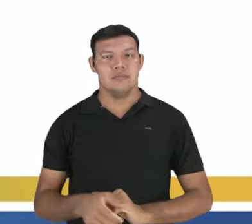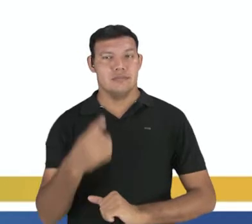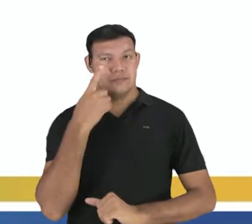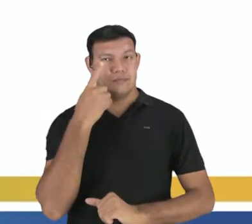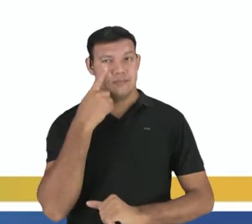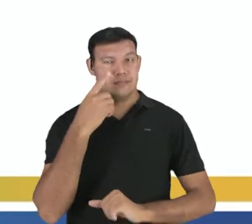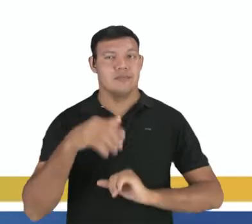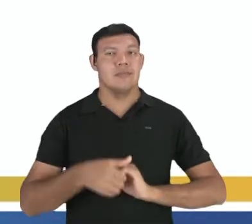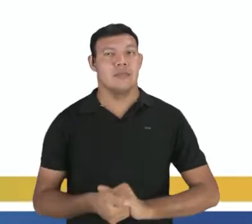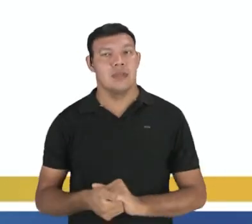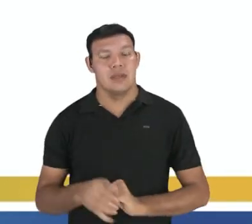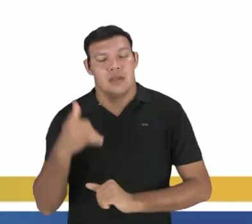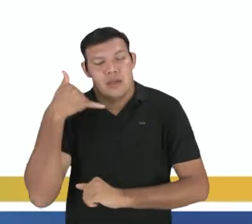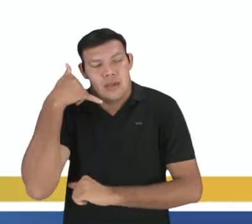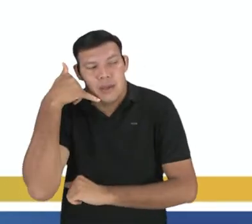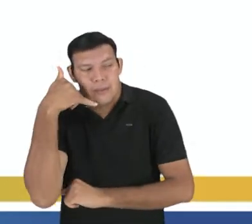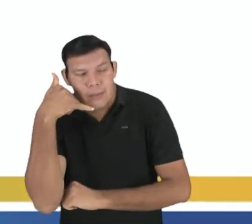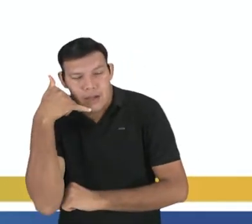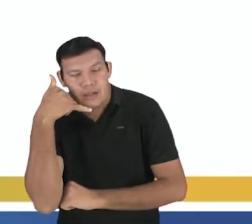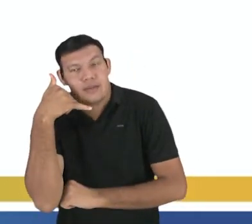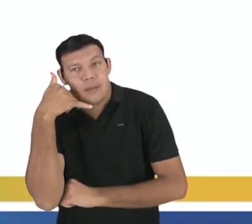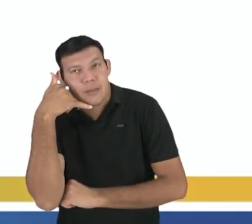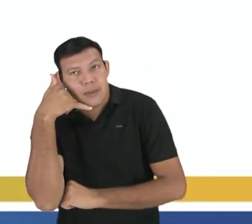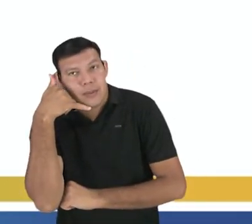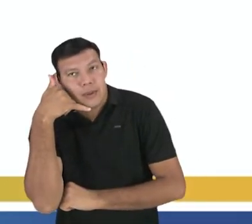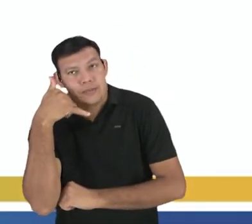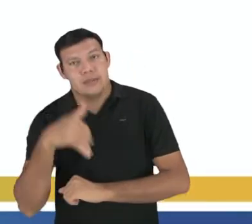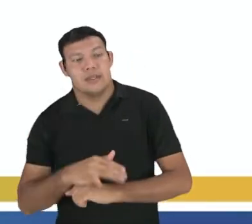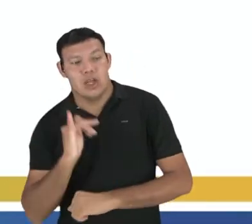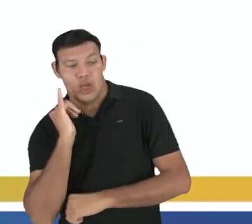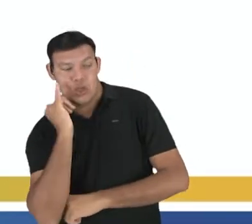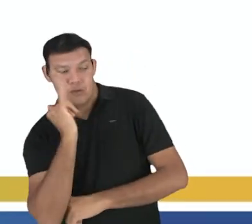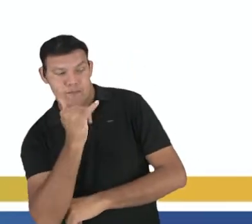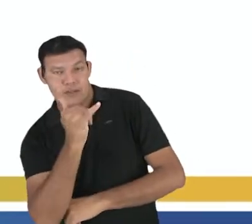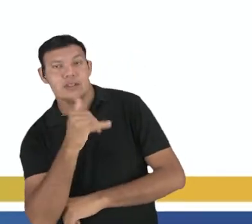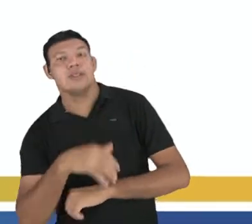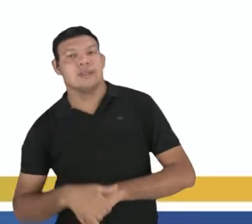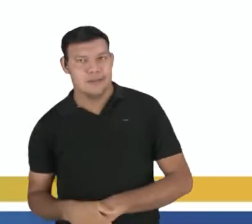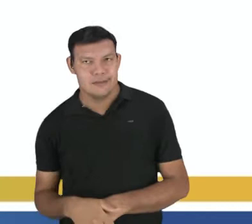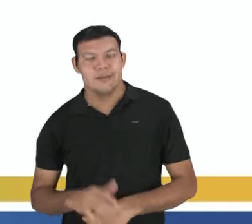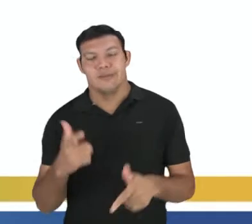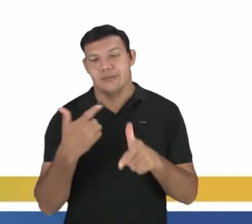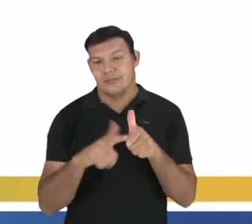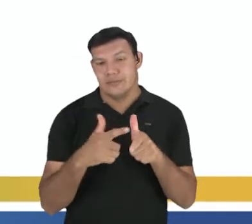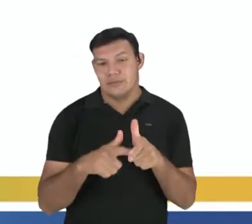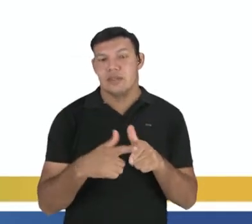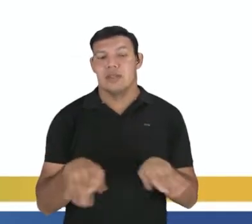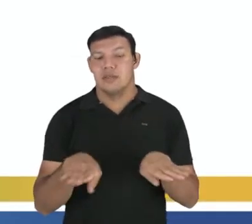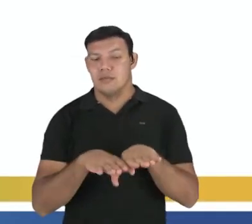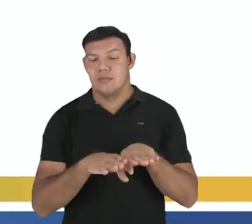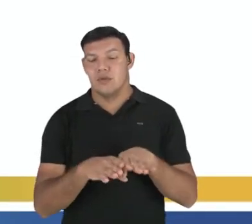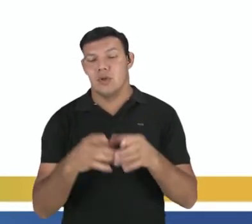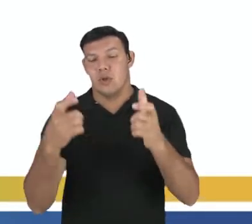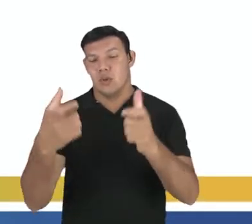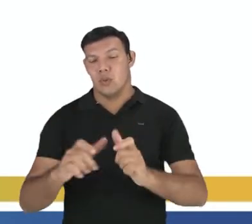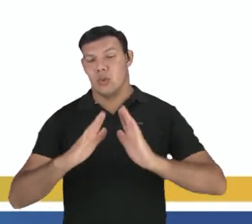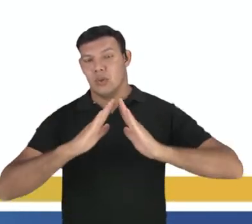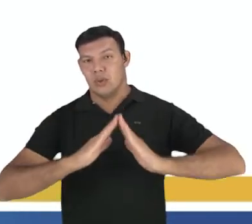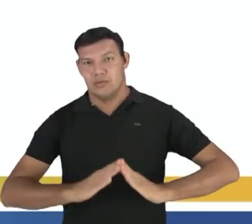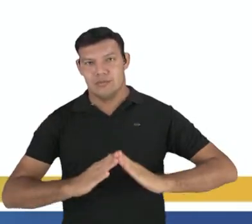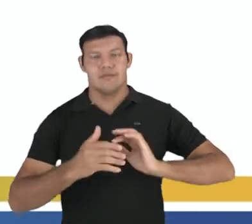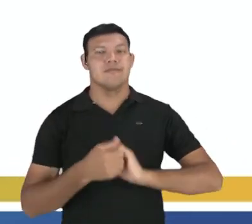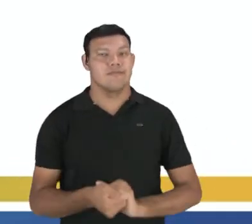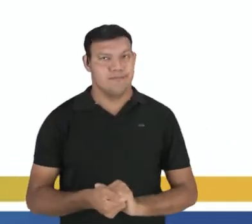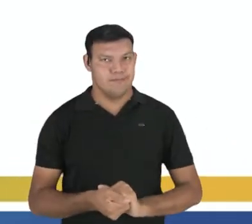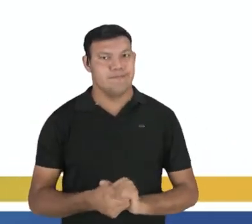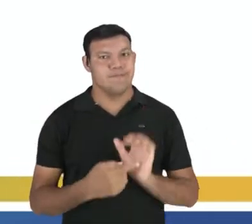Veja mais um. Liguei baixinho para a polícia, informei a situação e o meu endereço. Observe que,